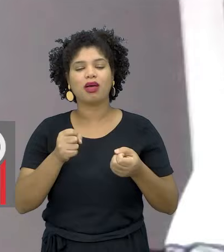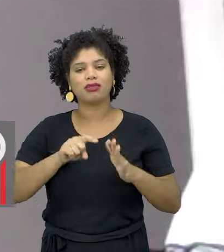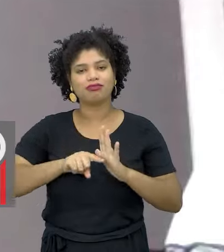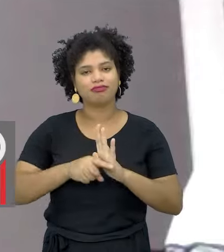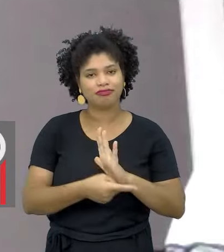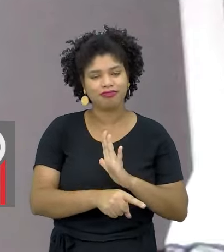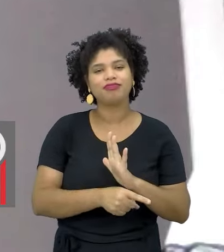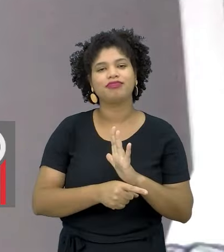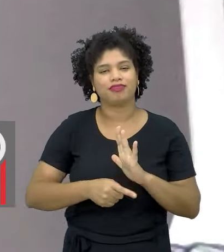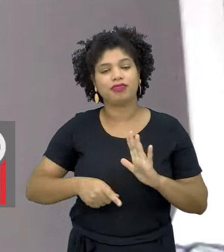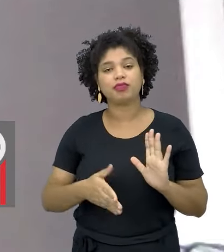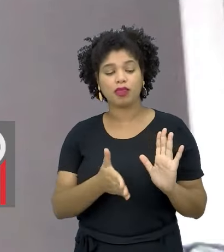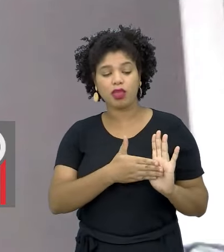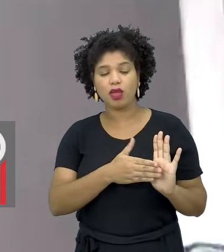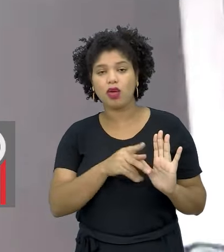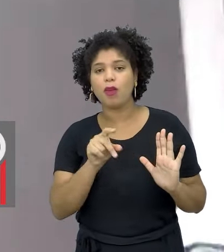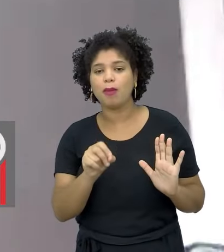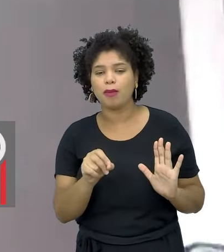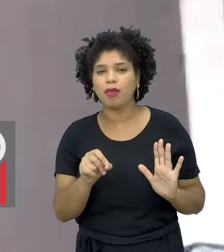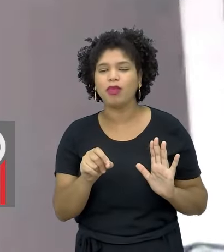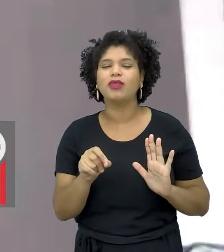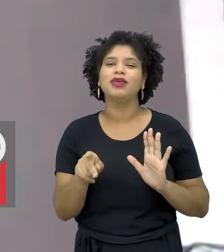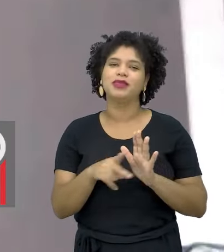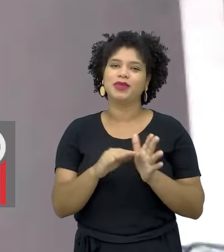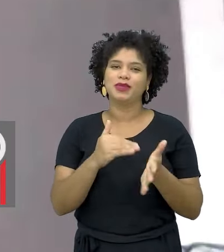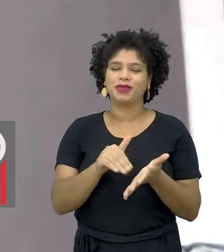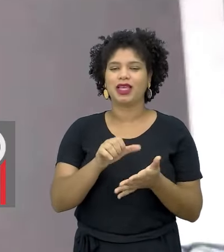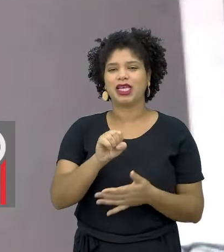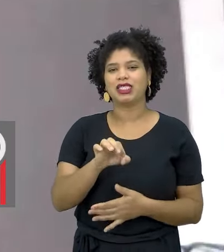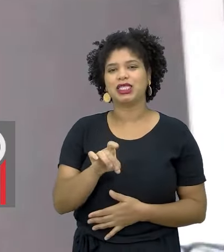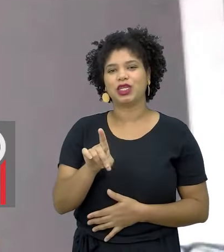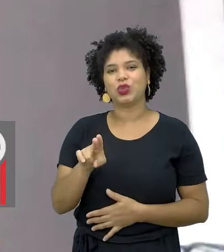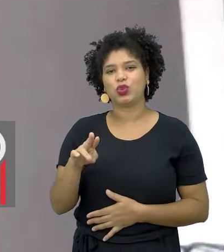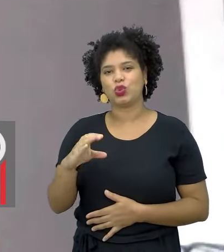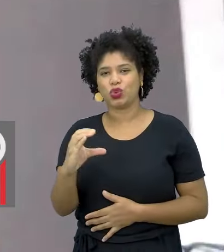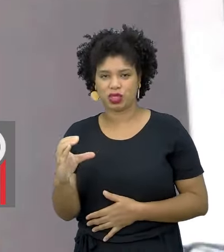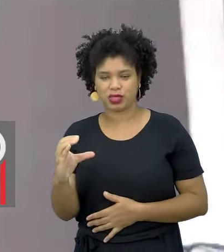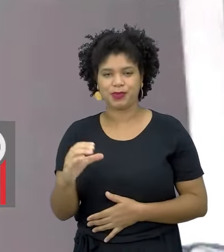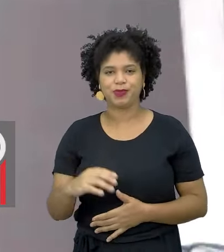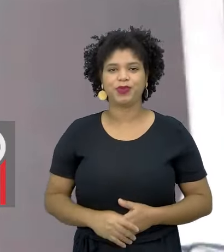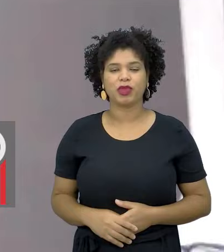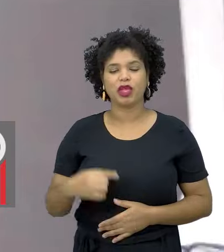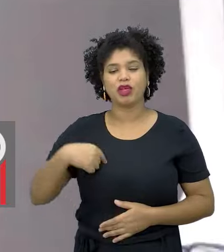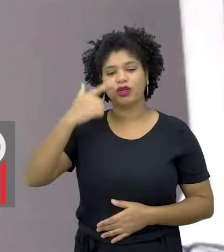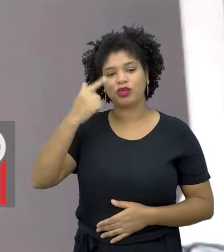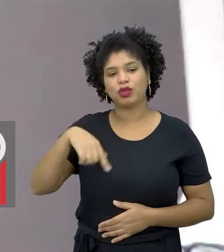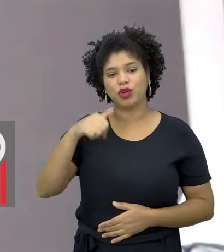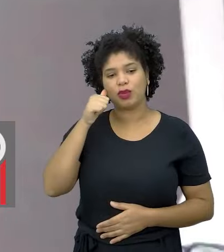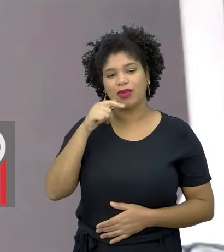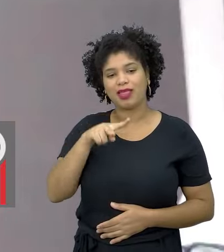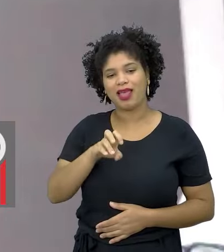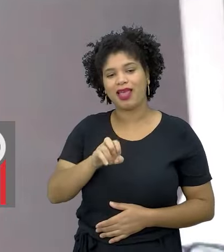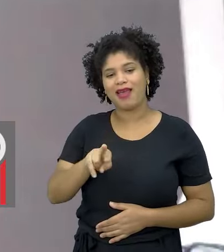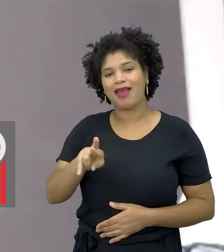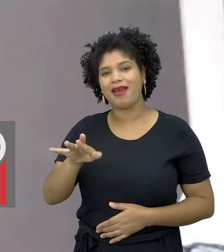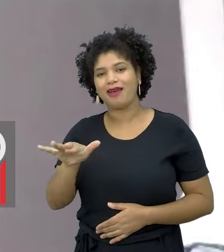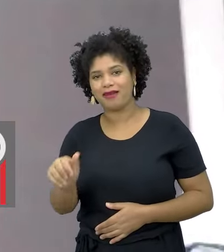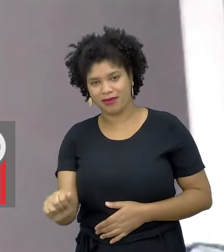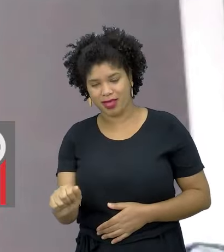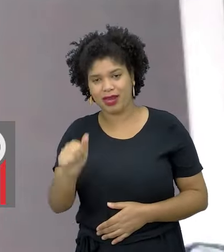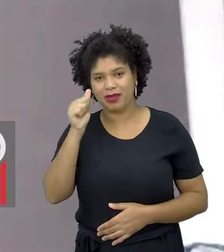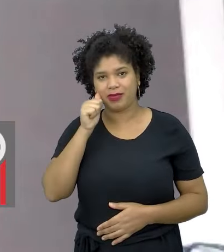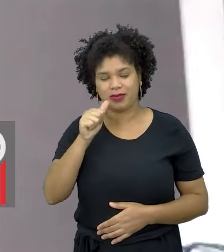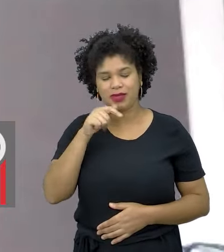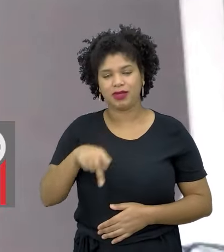Aprofundamento proposta pela Secretaria Estadual de Educação. Eu sou Vera Mônica Ribeiro, professora